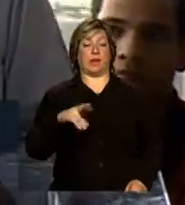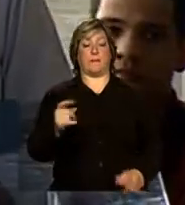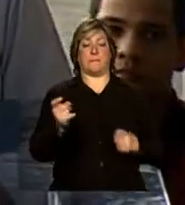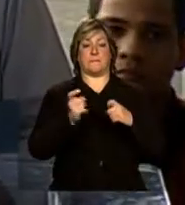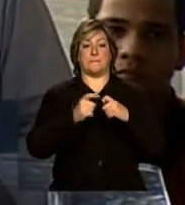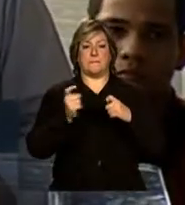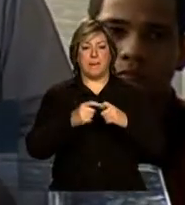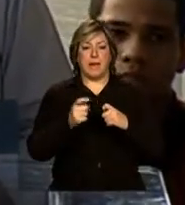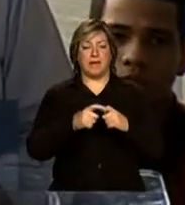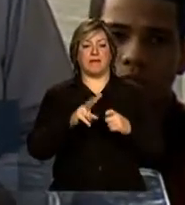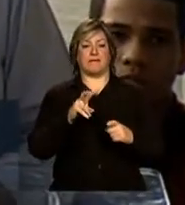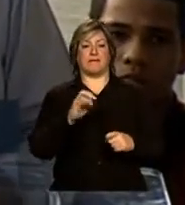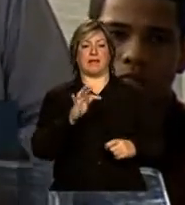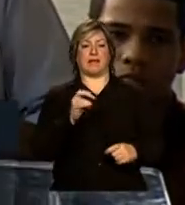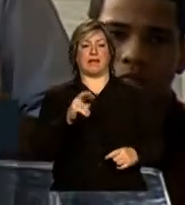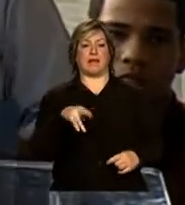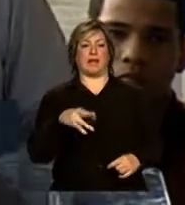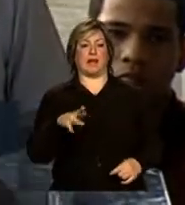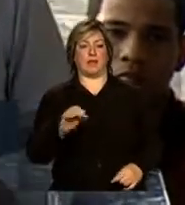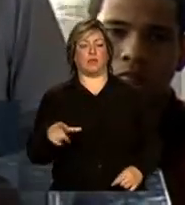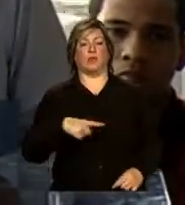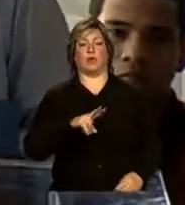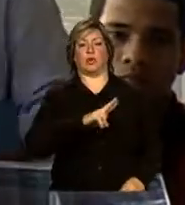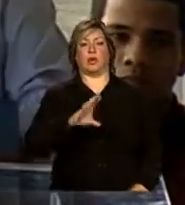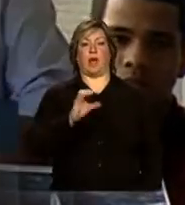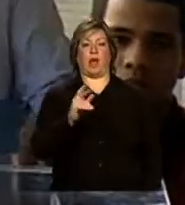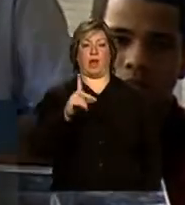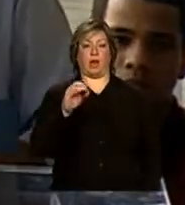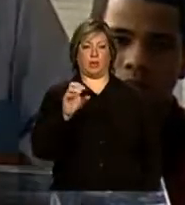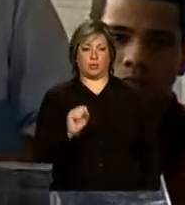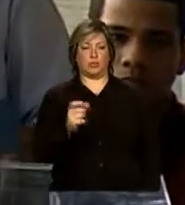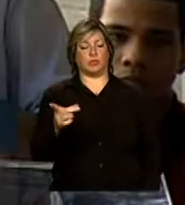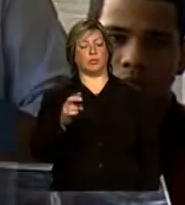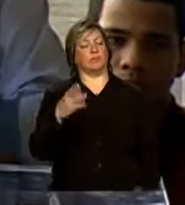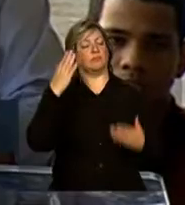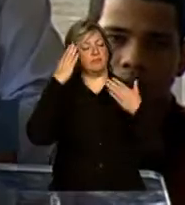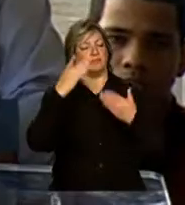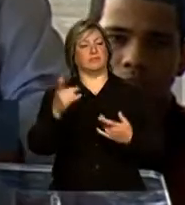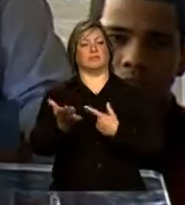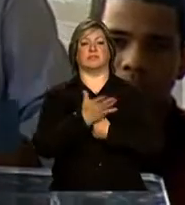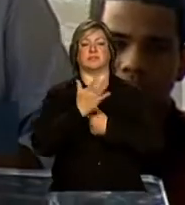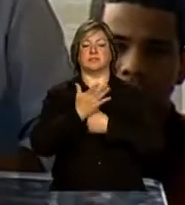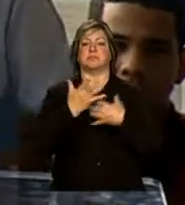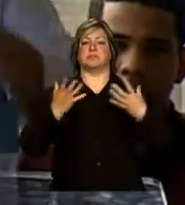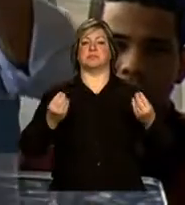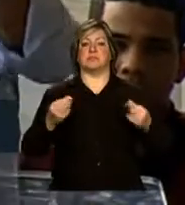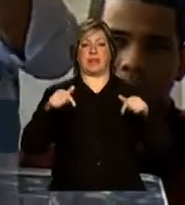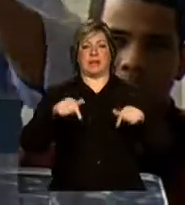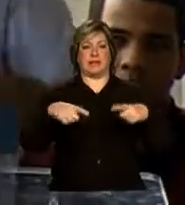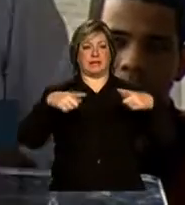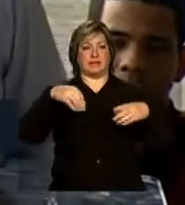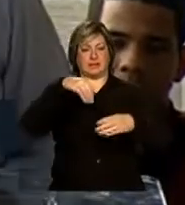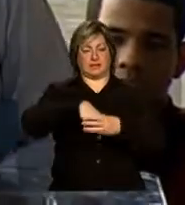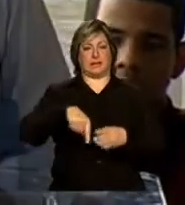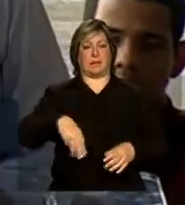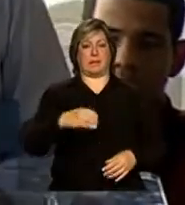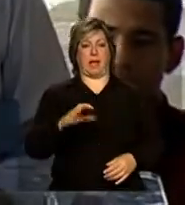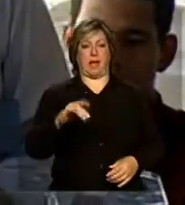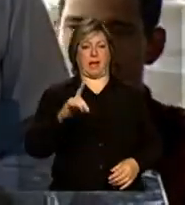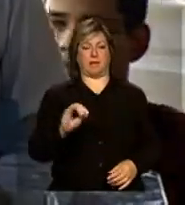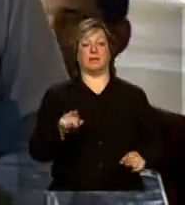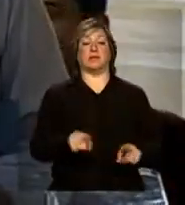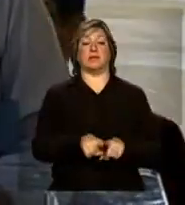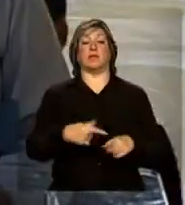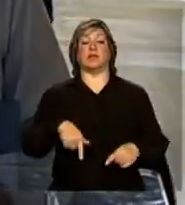veterinário Dr Carlos Goulart a quem nós muito Agradecemos por tudo que ele vem fazendo aqui dentro do mercado e também queremos